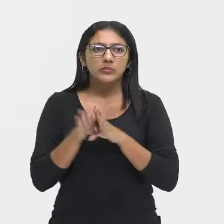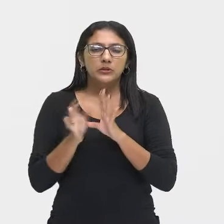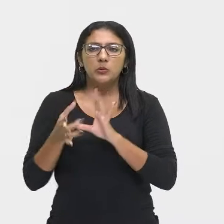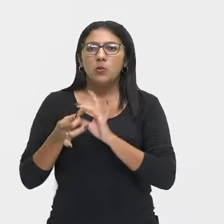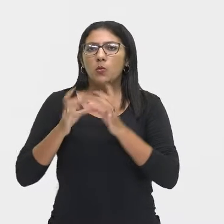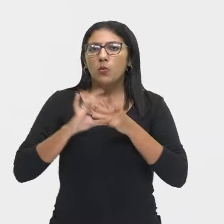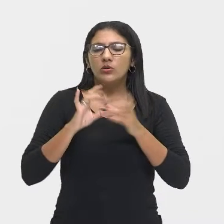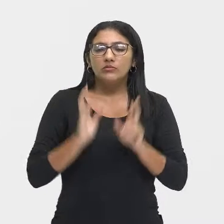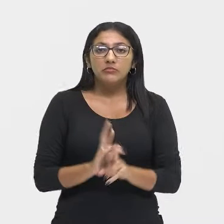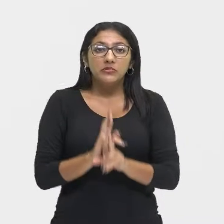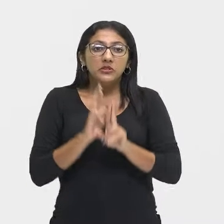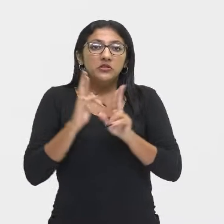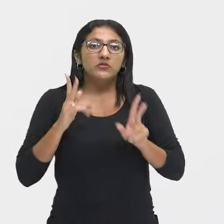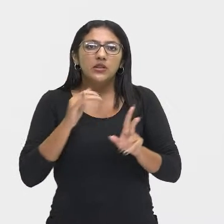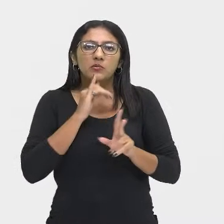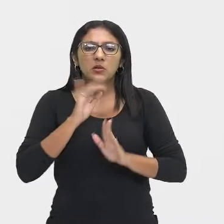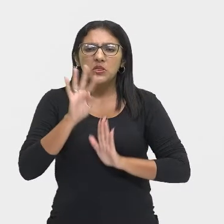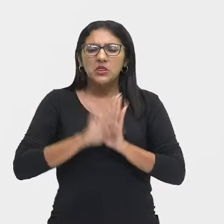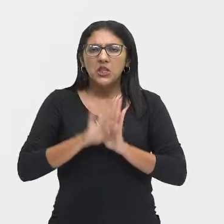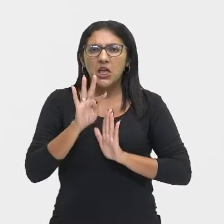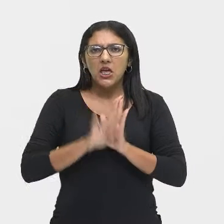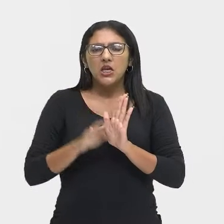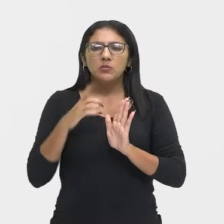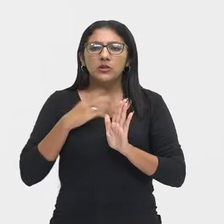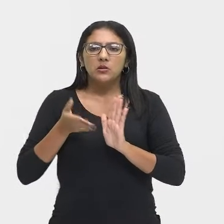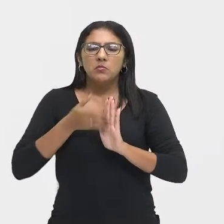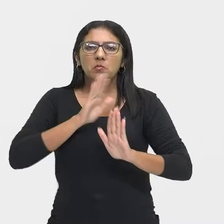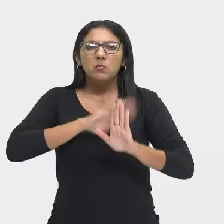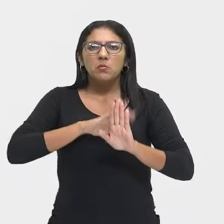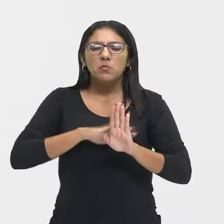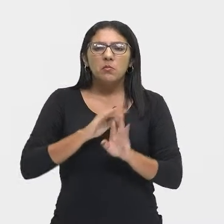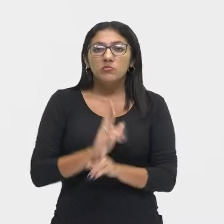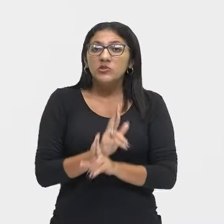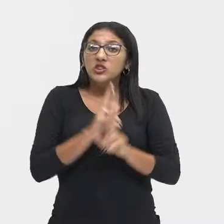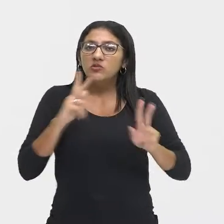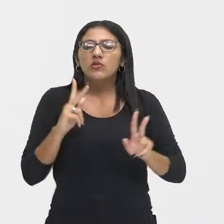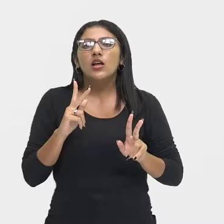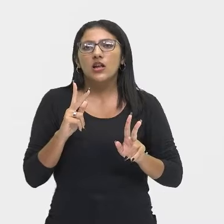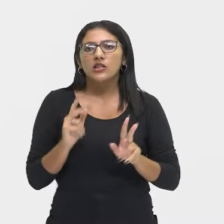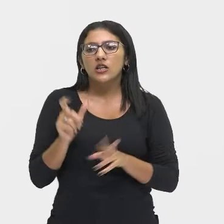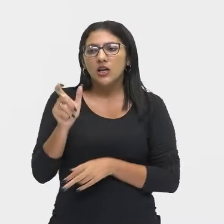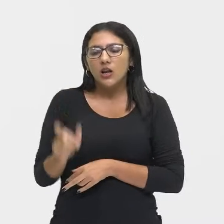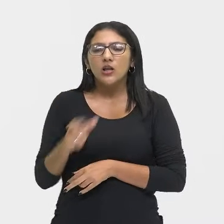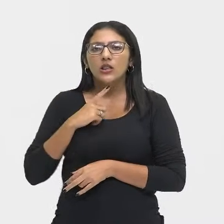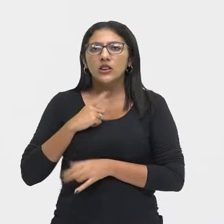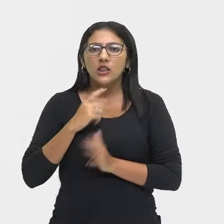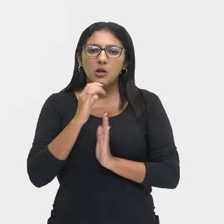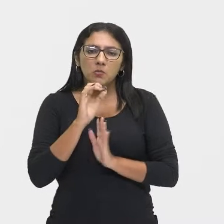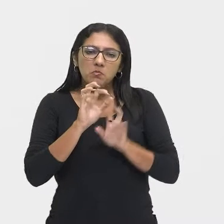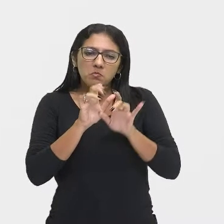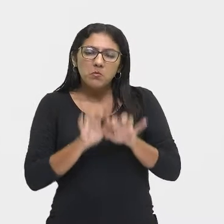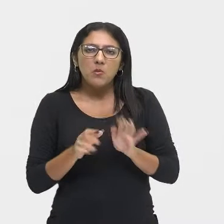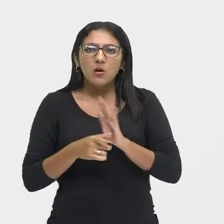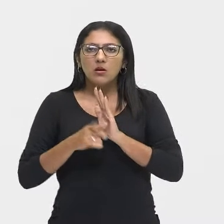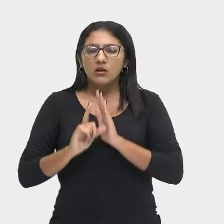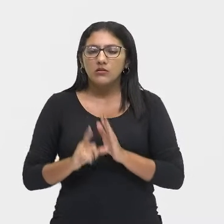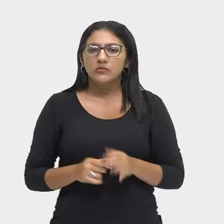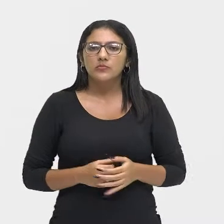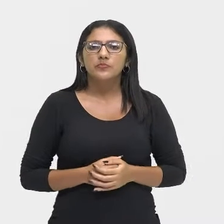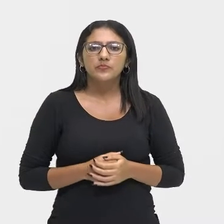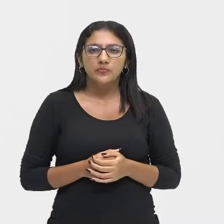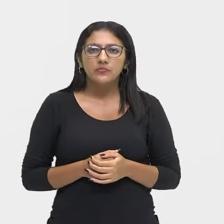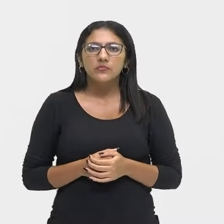descontextualizando uma mensagem para dar uma conotação negativa a quem teria escrito. O